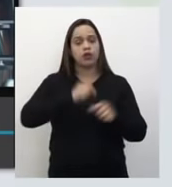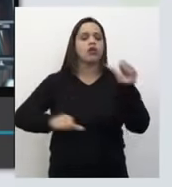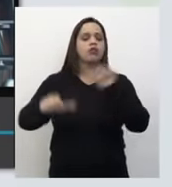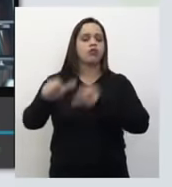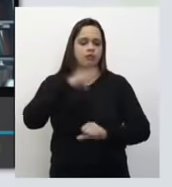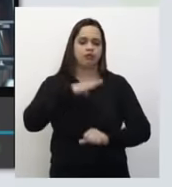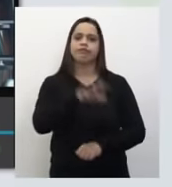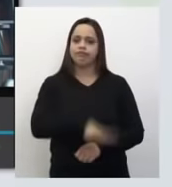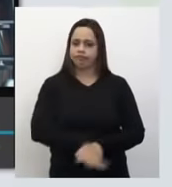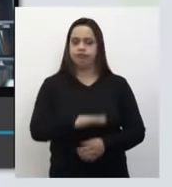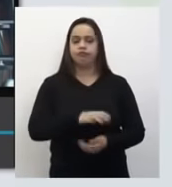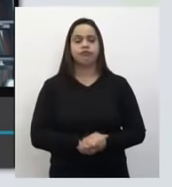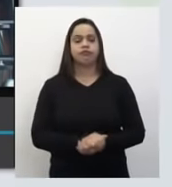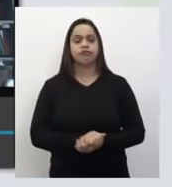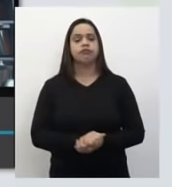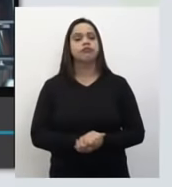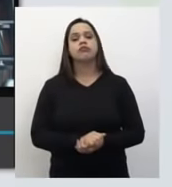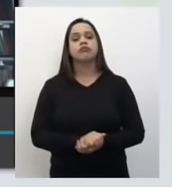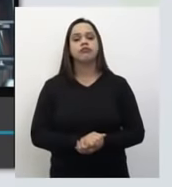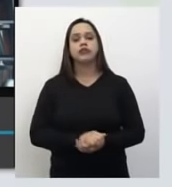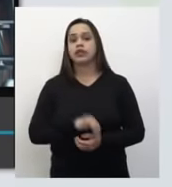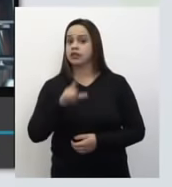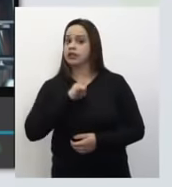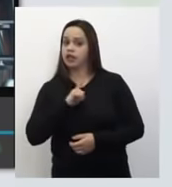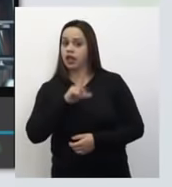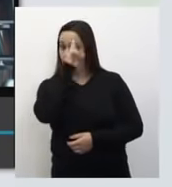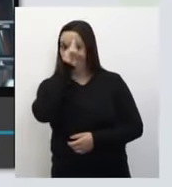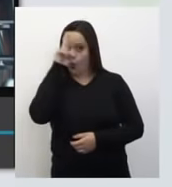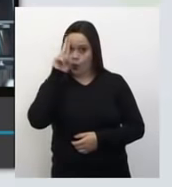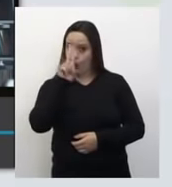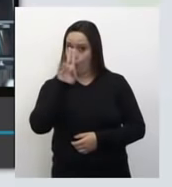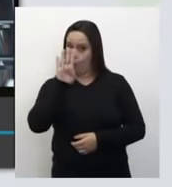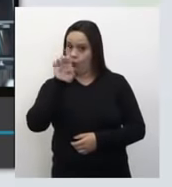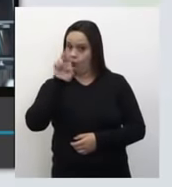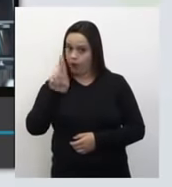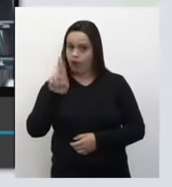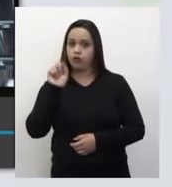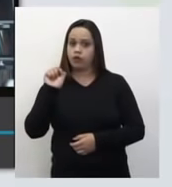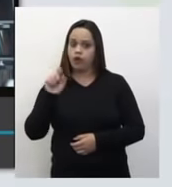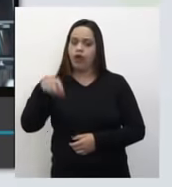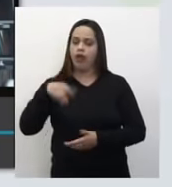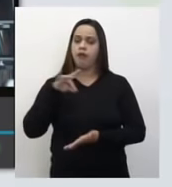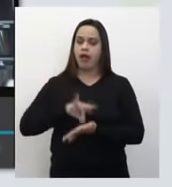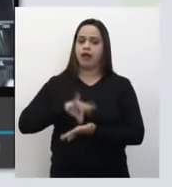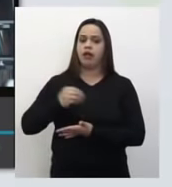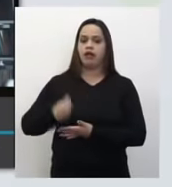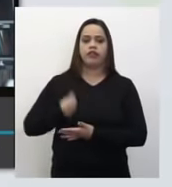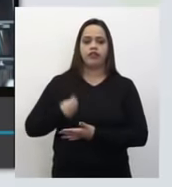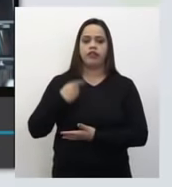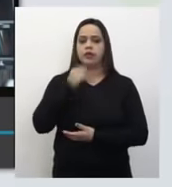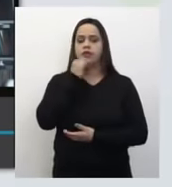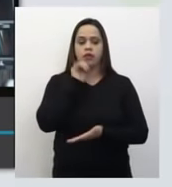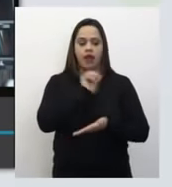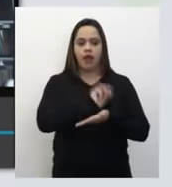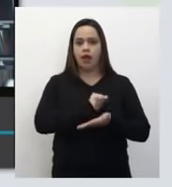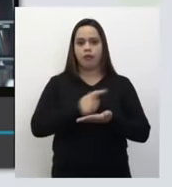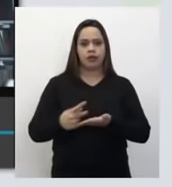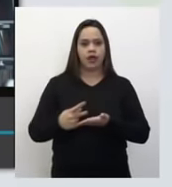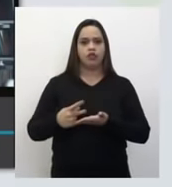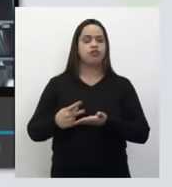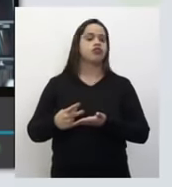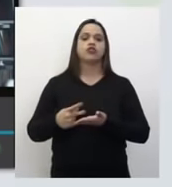né? Bom, se existe Uber, né? O Uber é uma realidade hoje em dia, aplicativos de mobilidade de maneira geral,